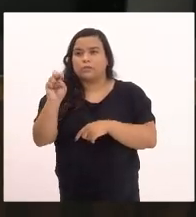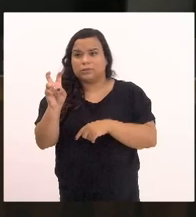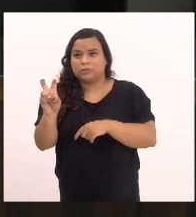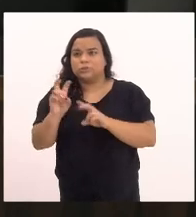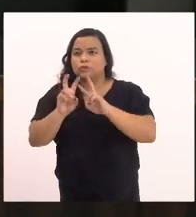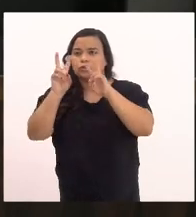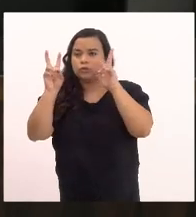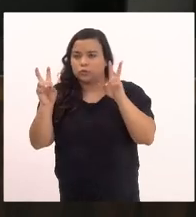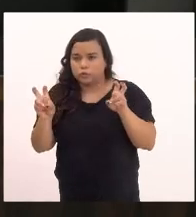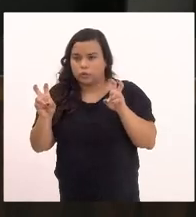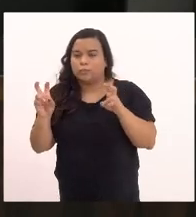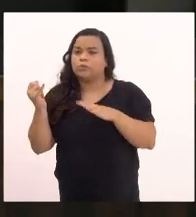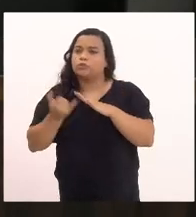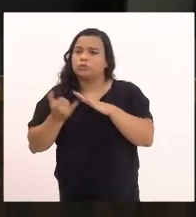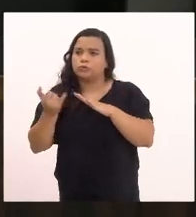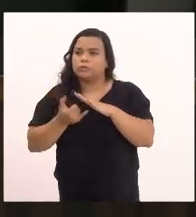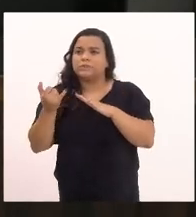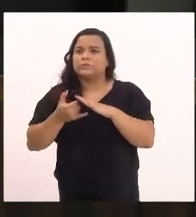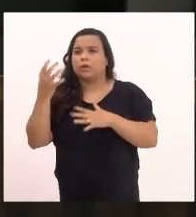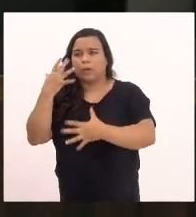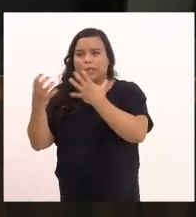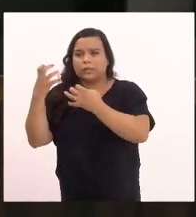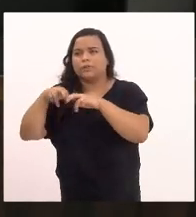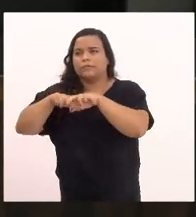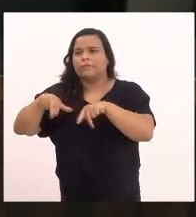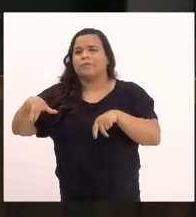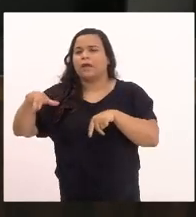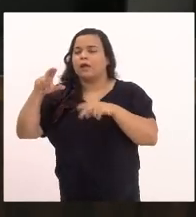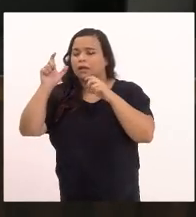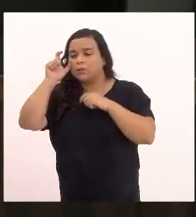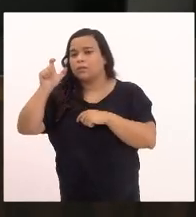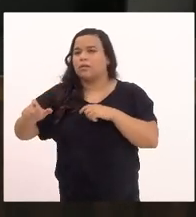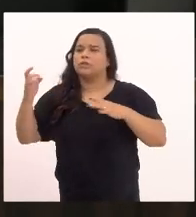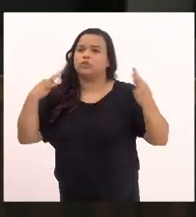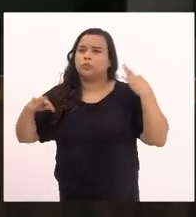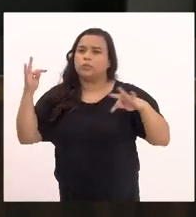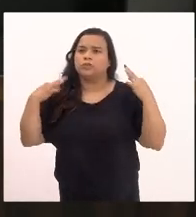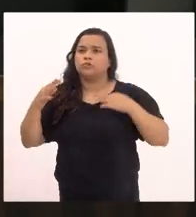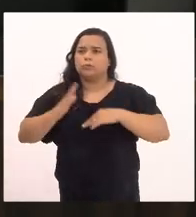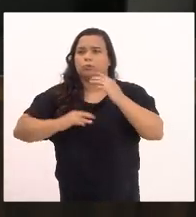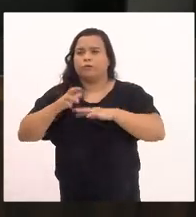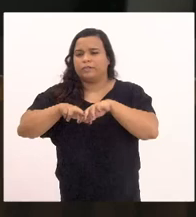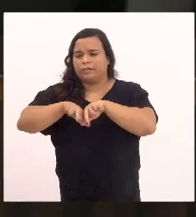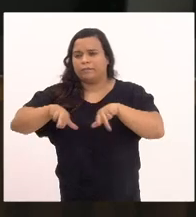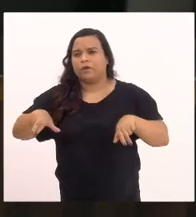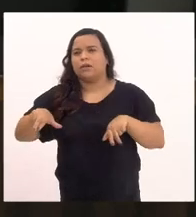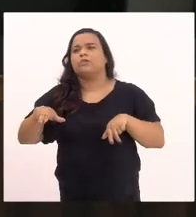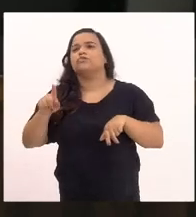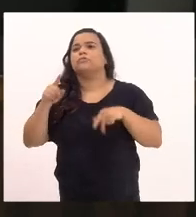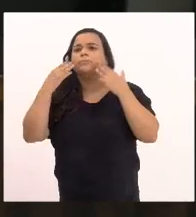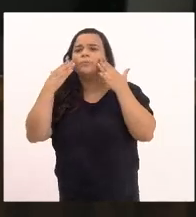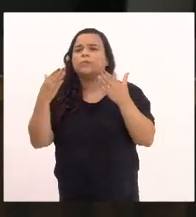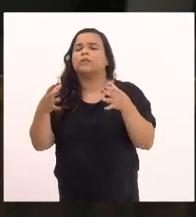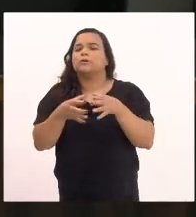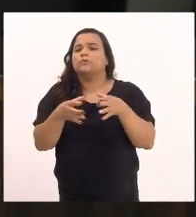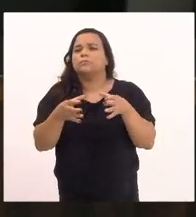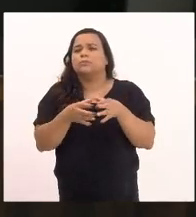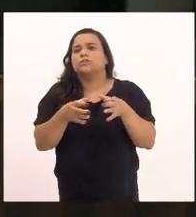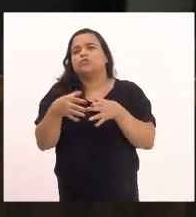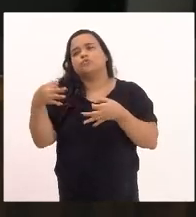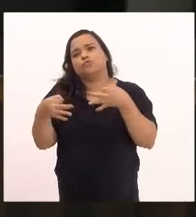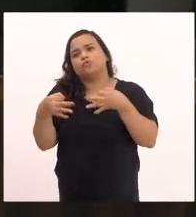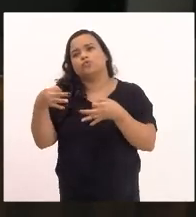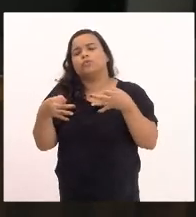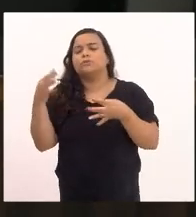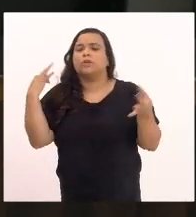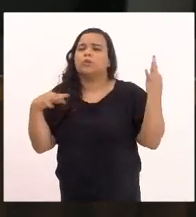atrativos das áreas estaduais de interesse turístico e da outras providências. Pendente de pareceres das comissões de Constituição, Justiça, de Turismo,